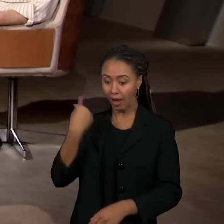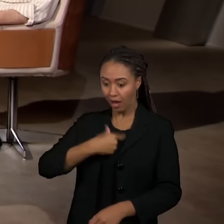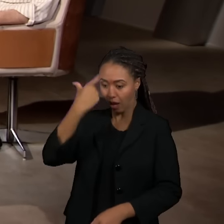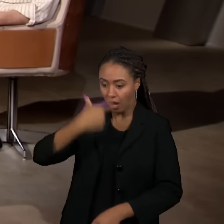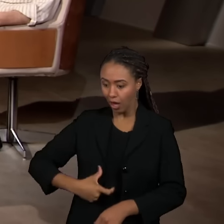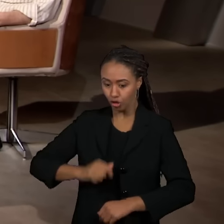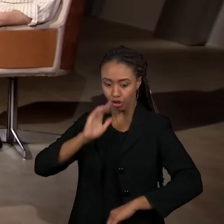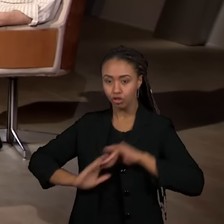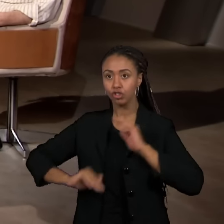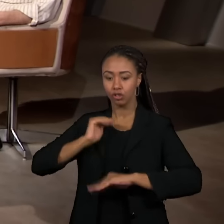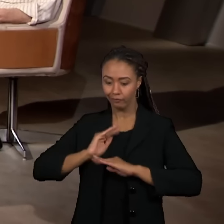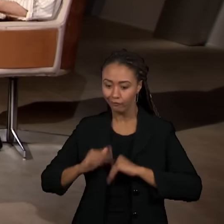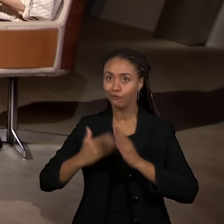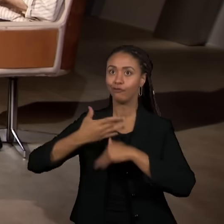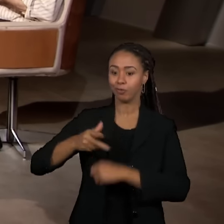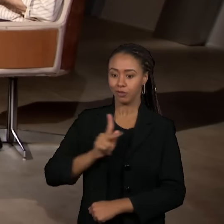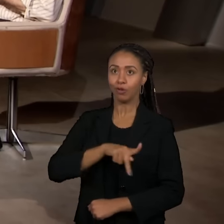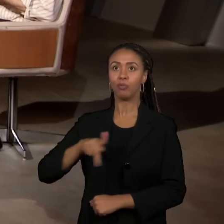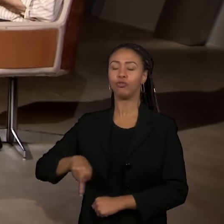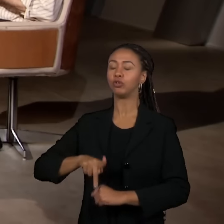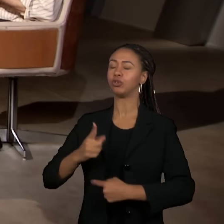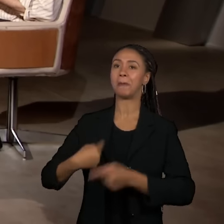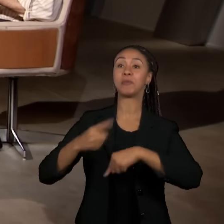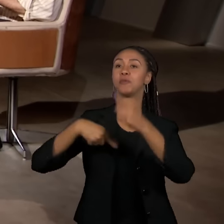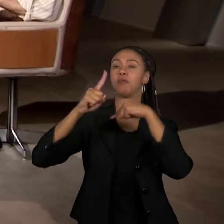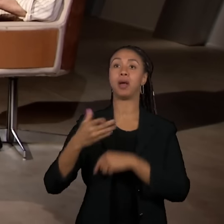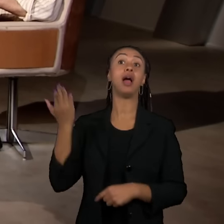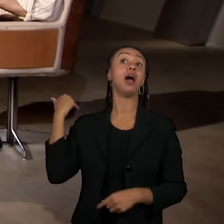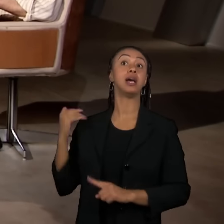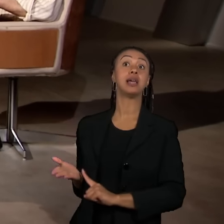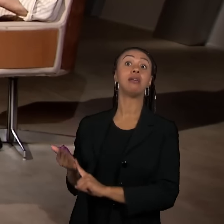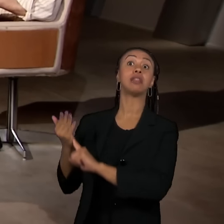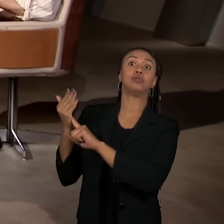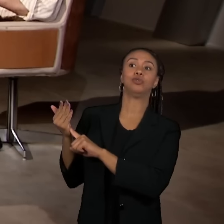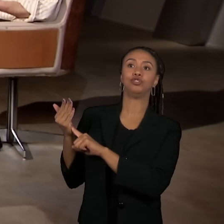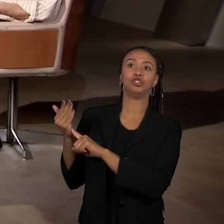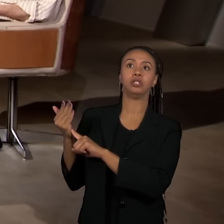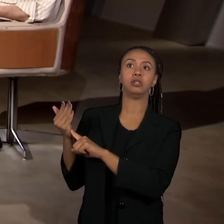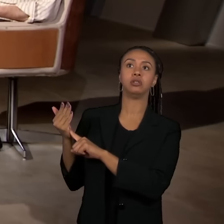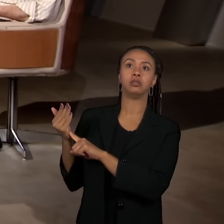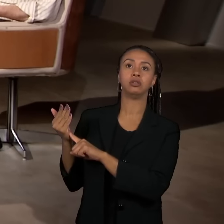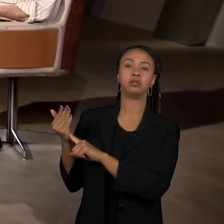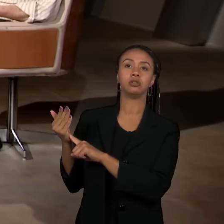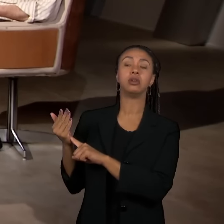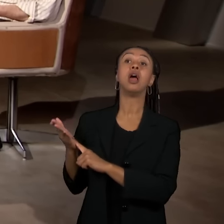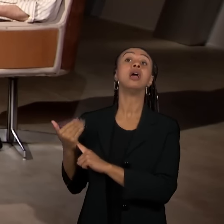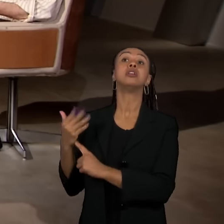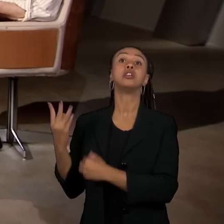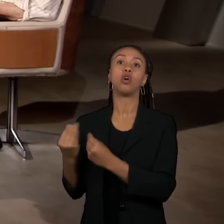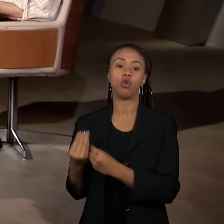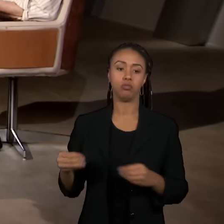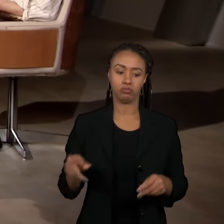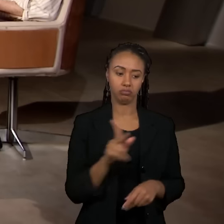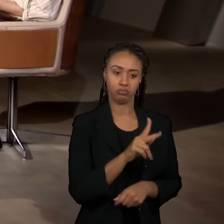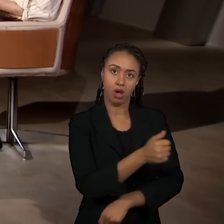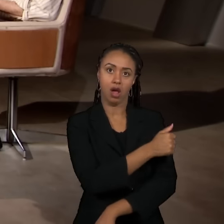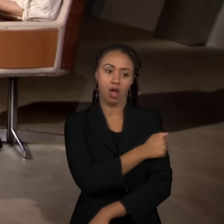do fato de tá vivendo né porque não tinha problema de Tecnologia Tecnologia estava em cima da Carteira do aluno né